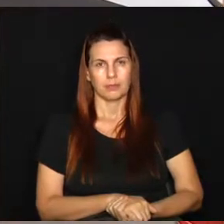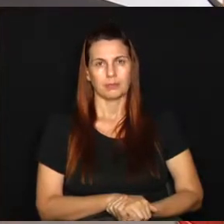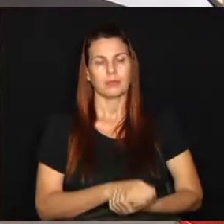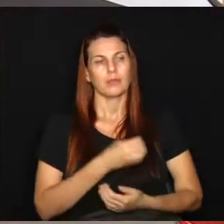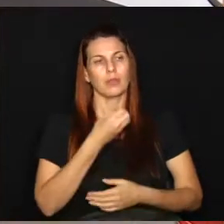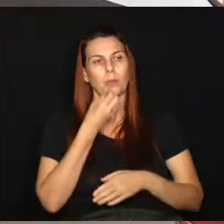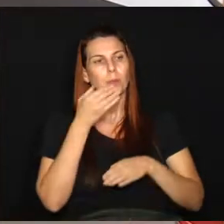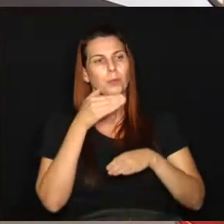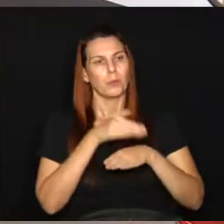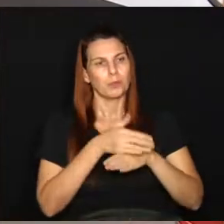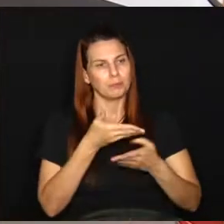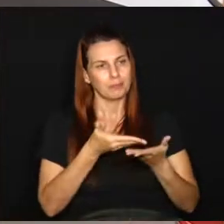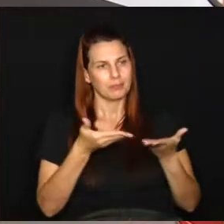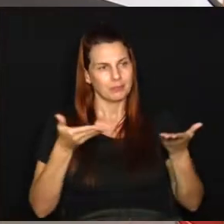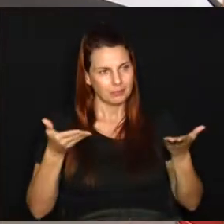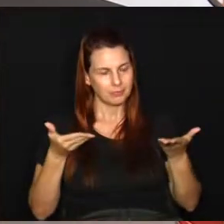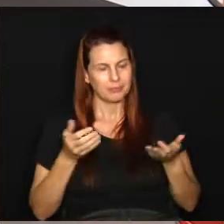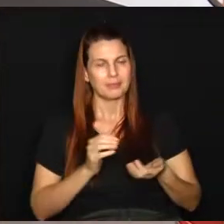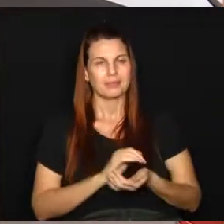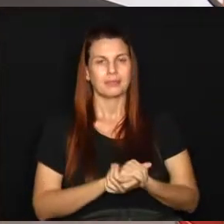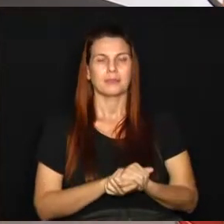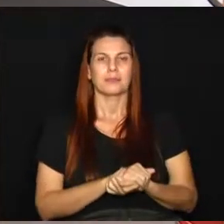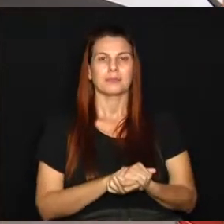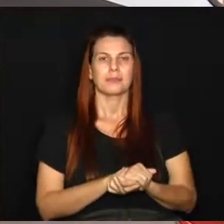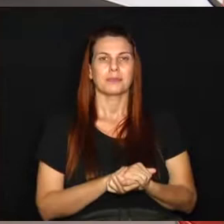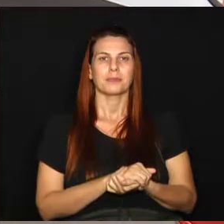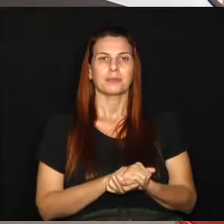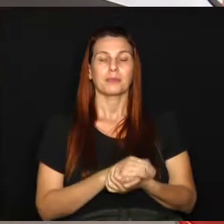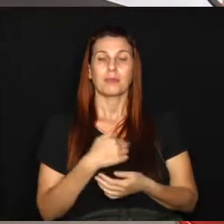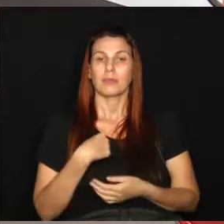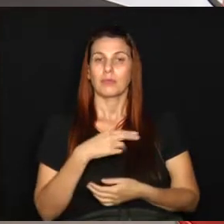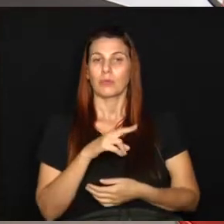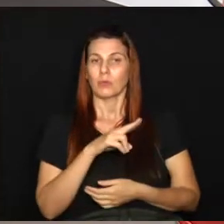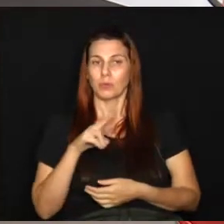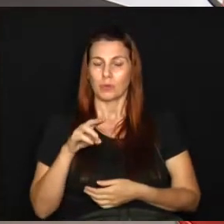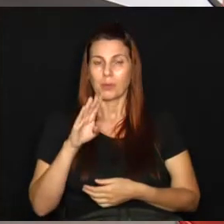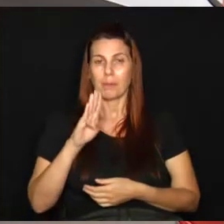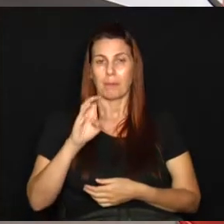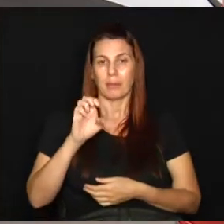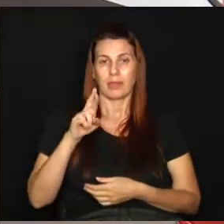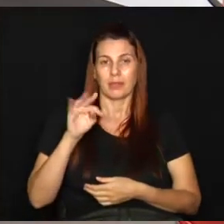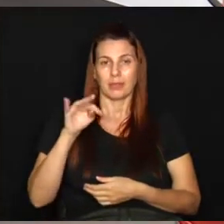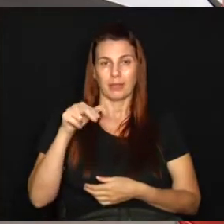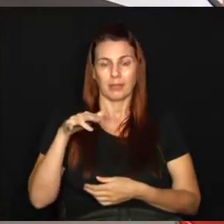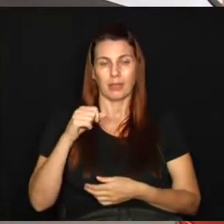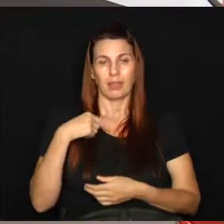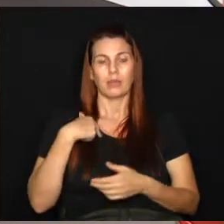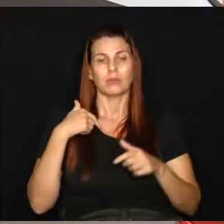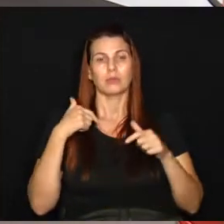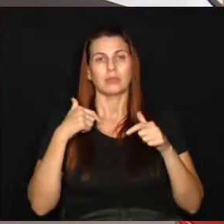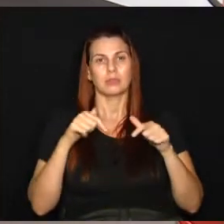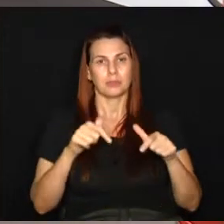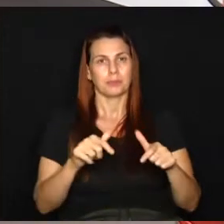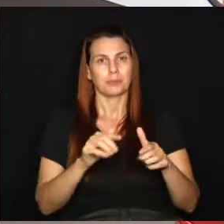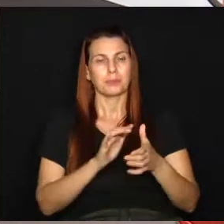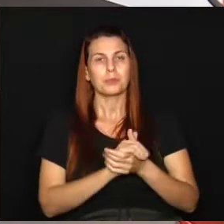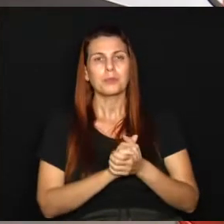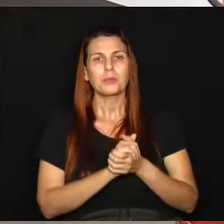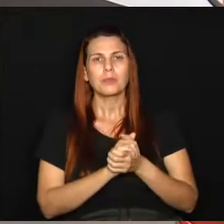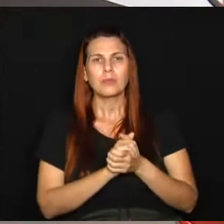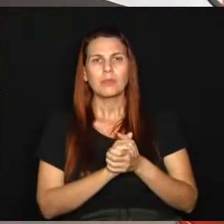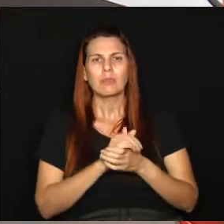Boa noite a todos e a todas. Meu nome é Betânia Santos, sou uma trabalhadora sexual. Nós temos